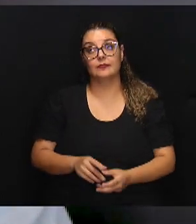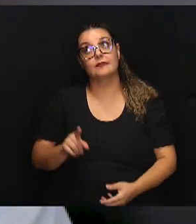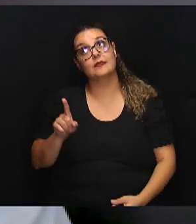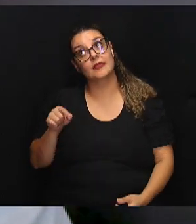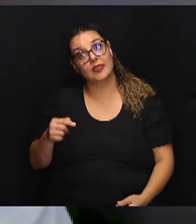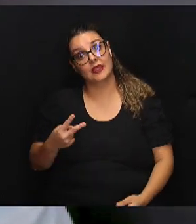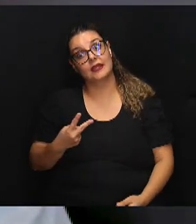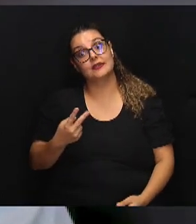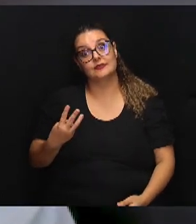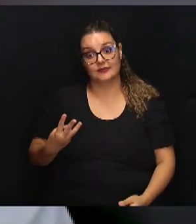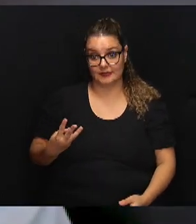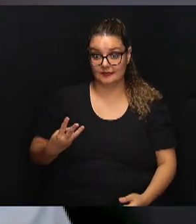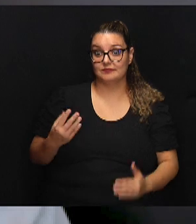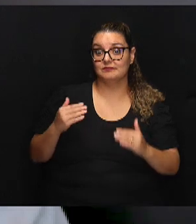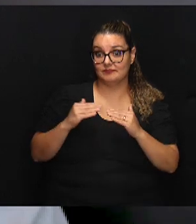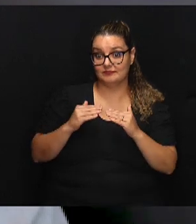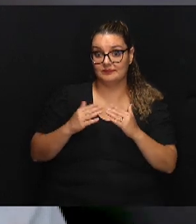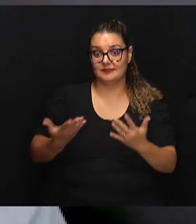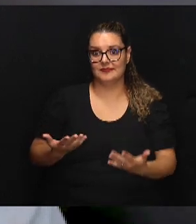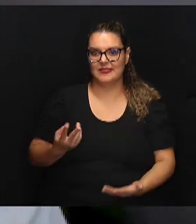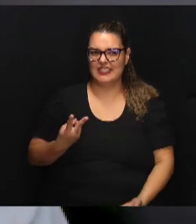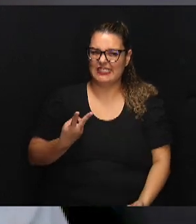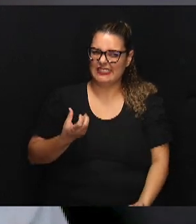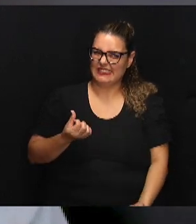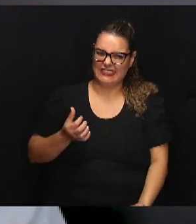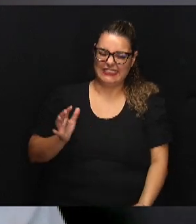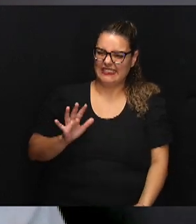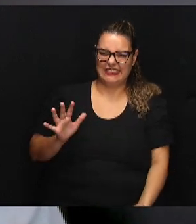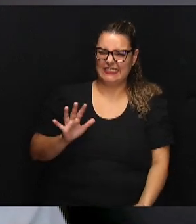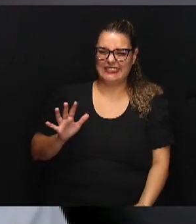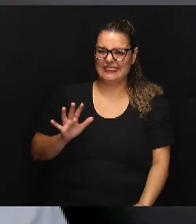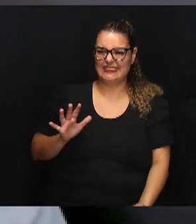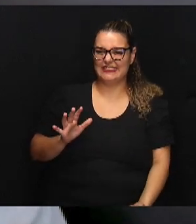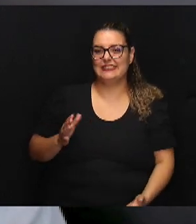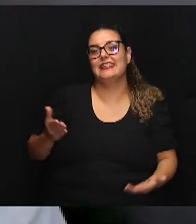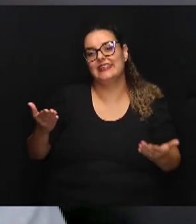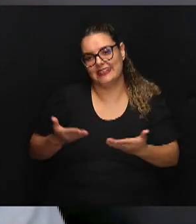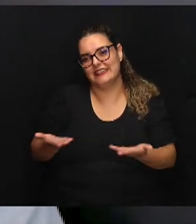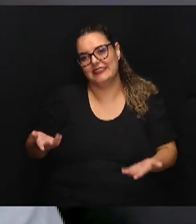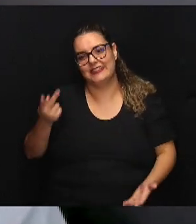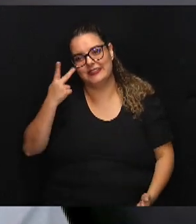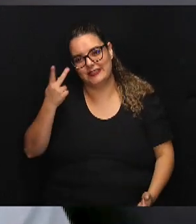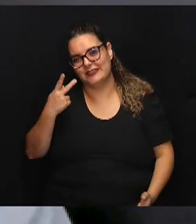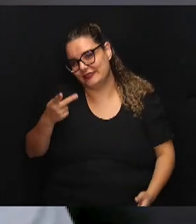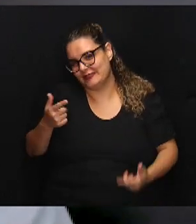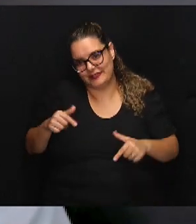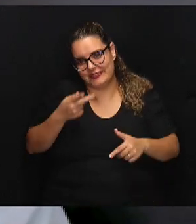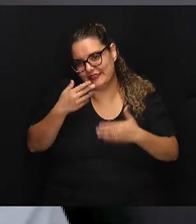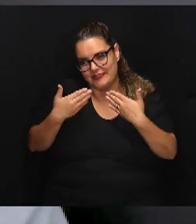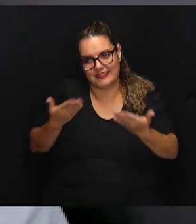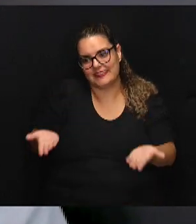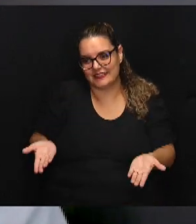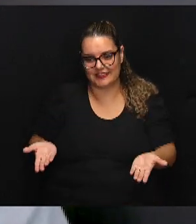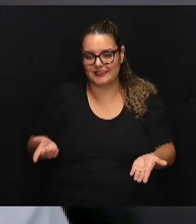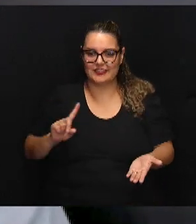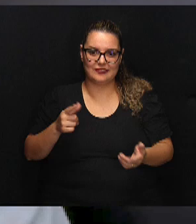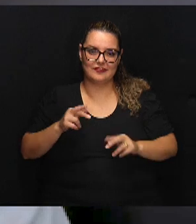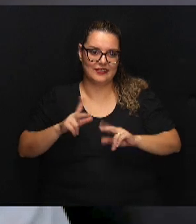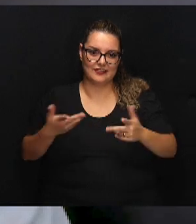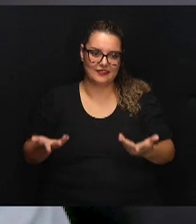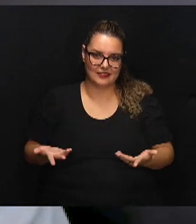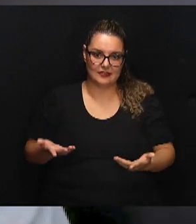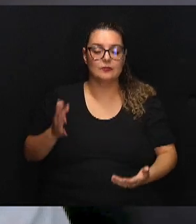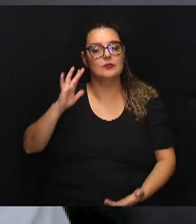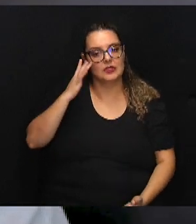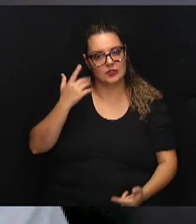23 graus eu até concordo com eles, mas deixar em 26 graus é a temperatura que a gente está hoje aqui em São Paulo, de onde eu estou falando, né? Então, não faz muita diferença. Mas eu acho que a